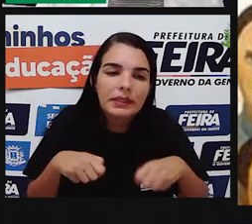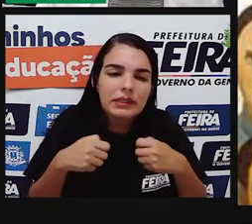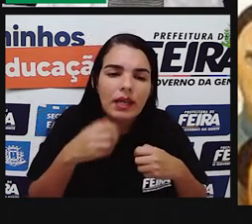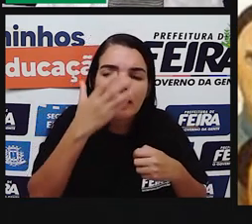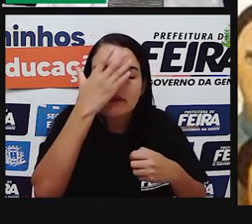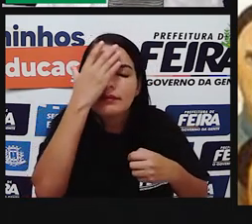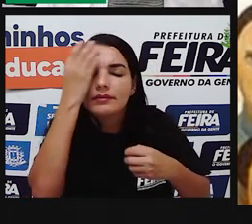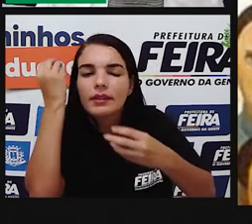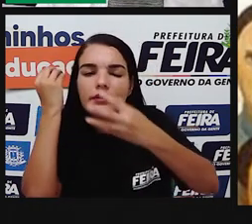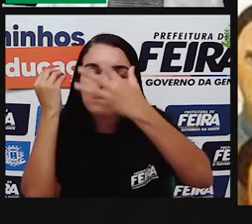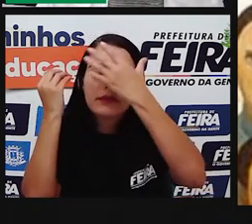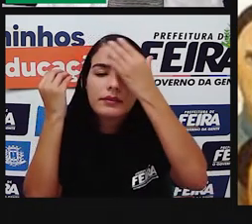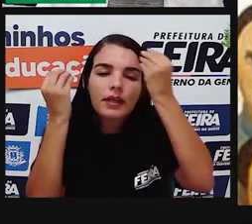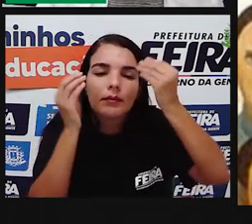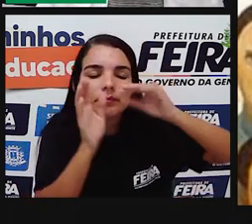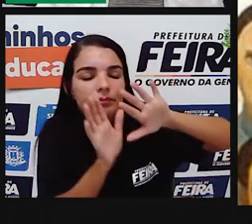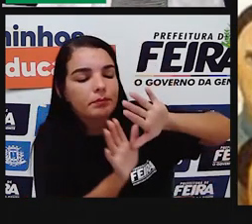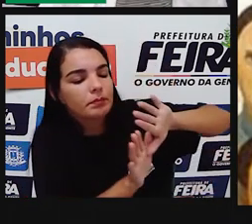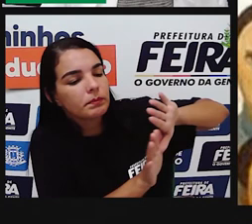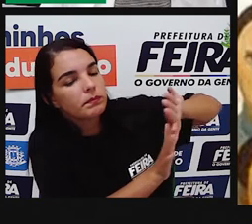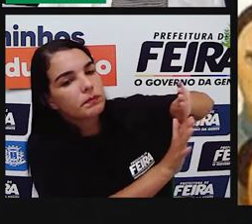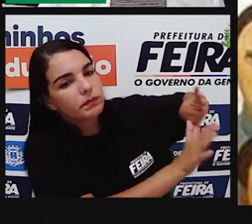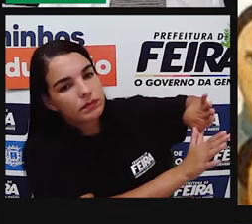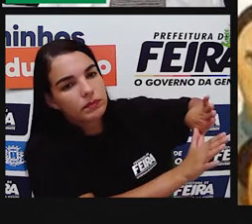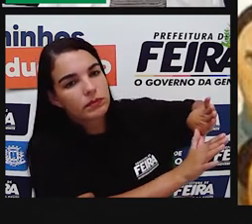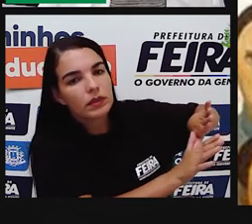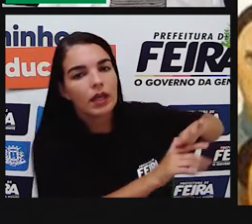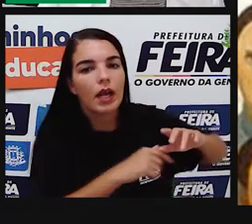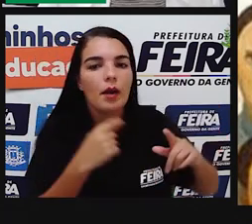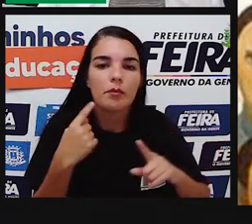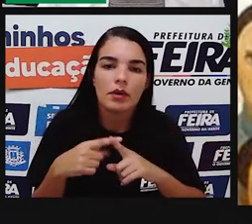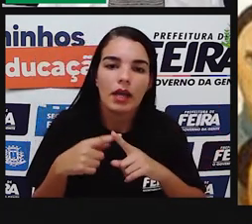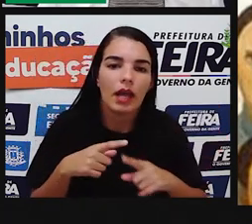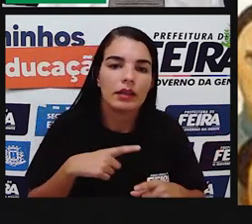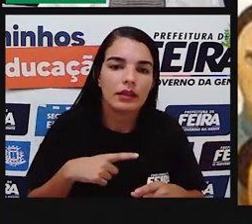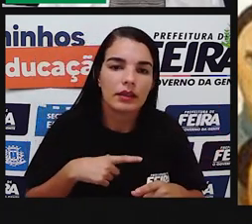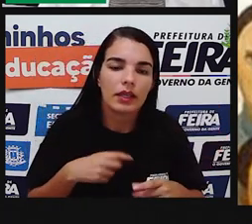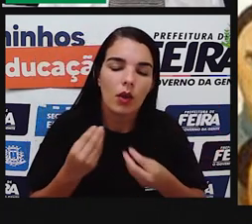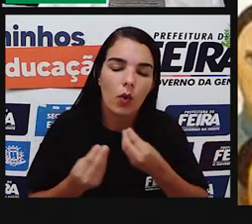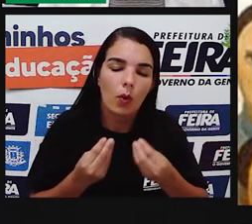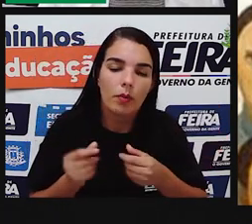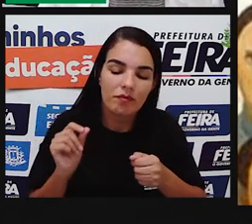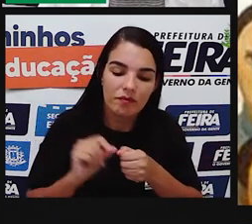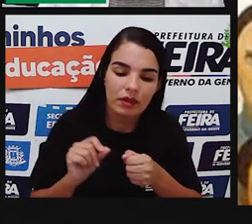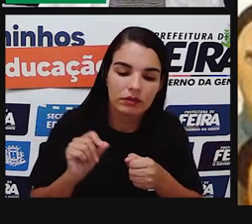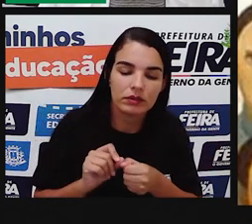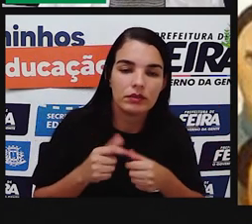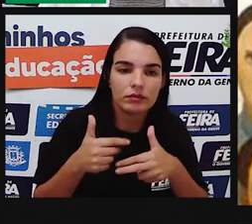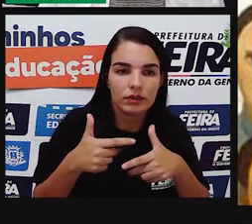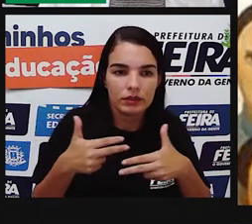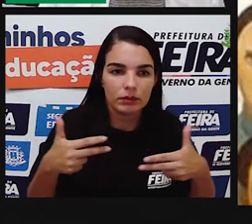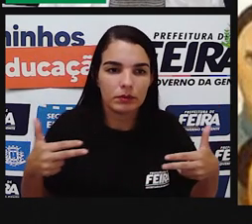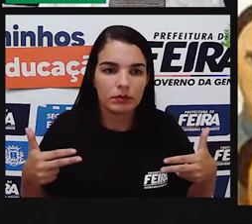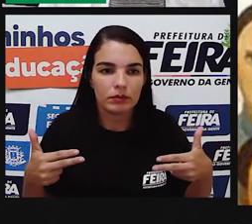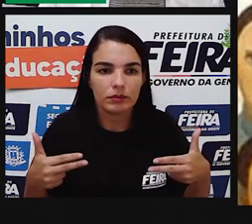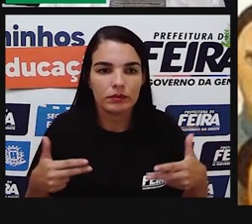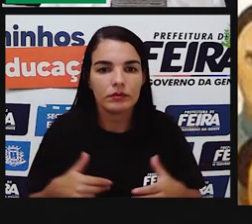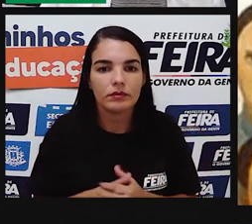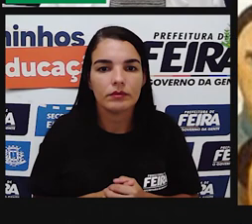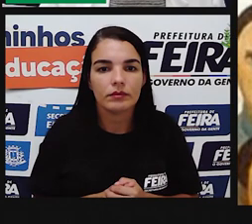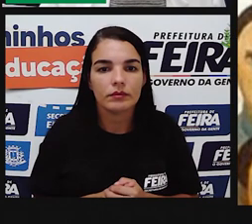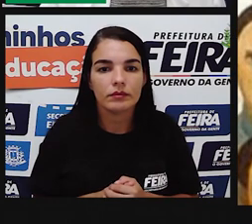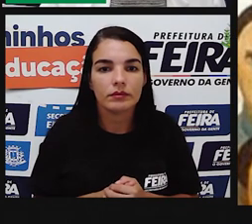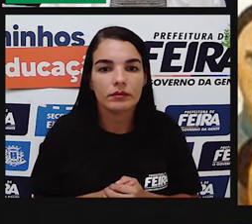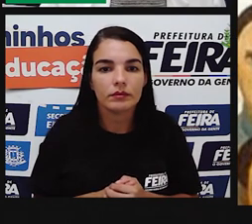esquecidas, deixadas de lado, no que diz respeito às atitudes a que elas representam. Então, qual